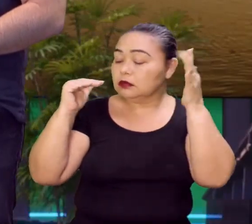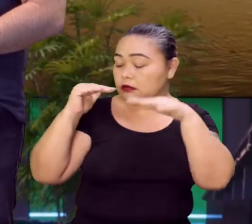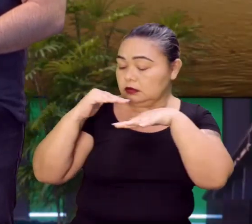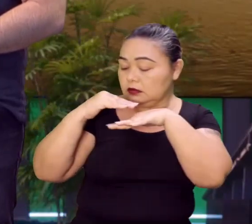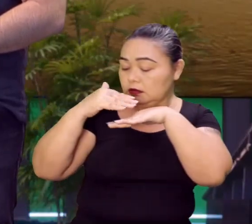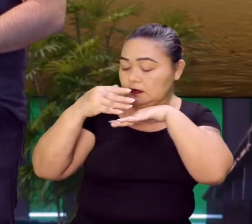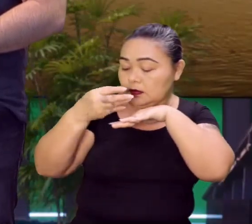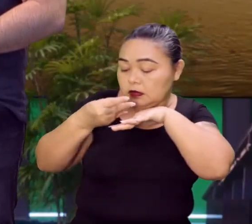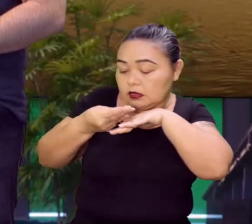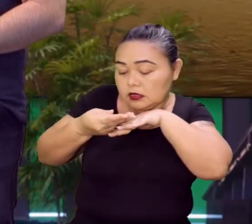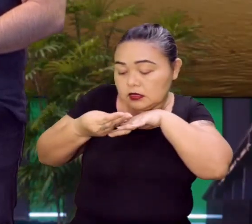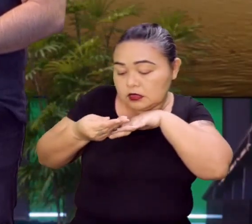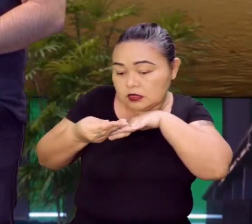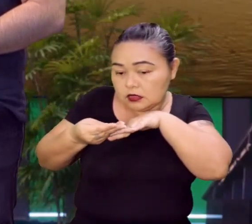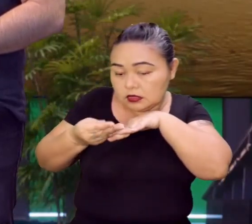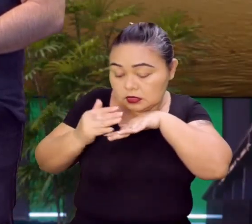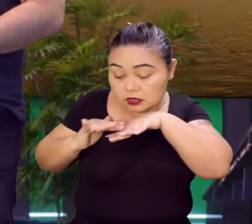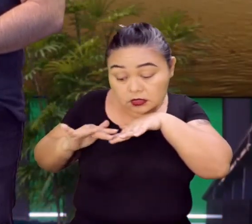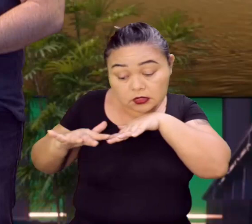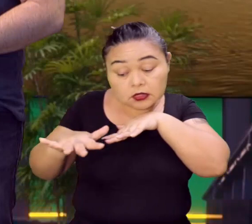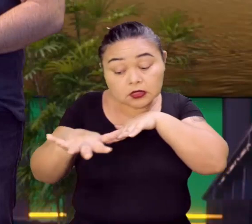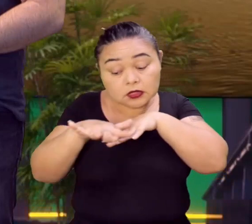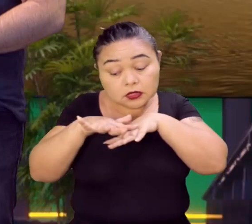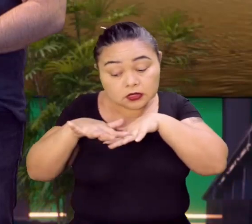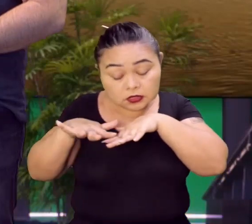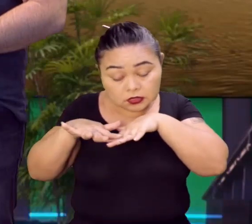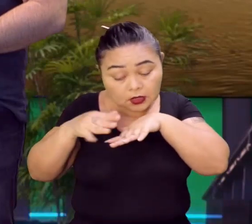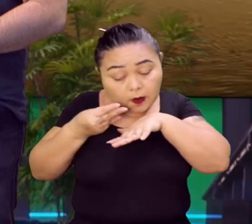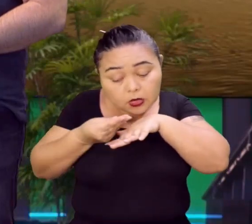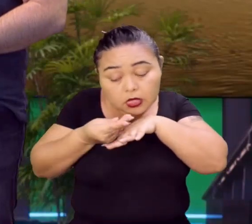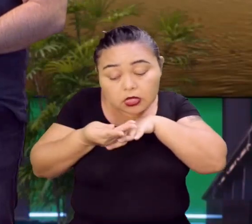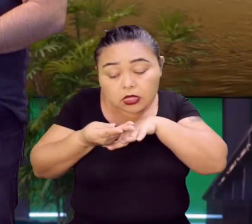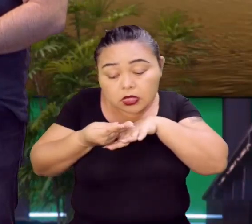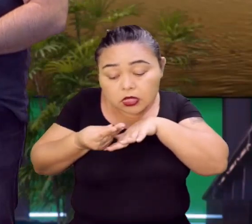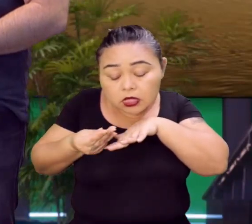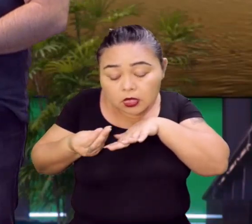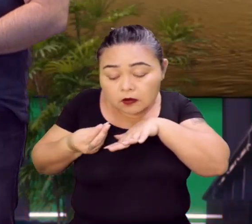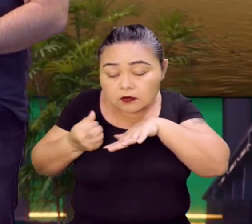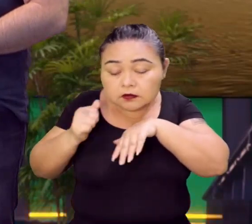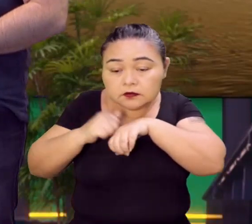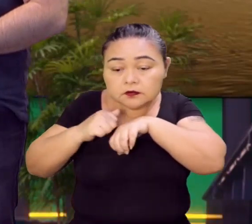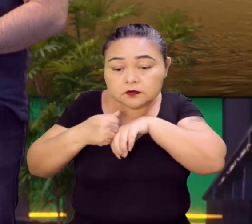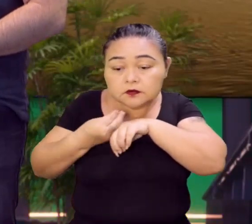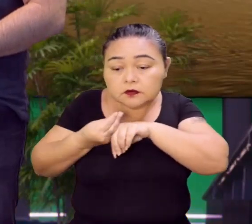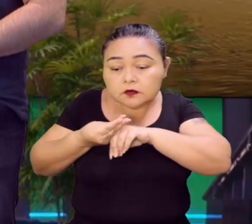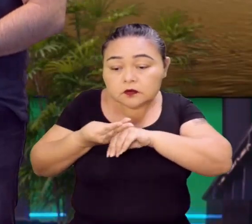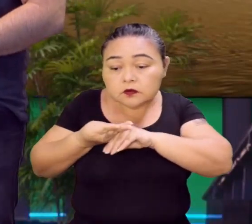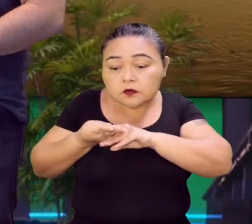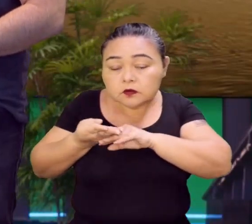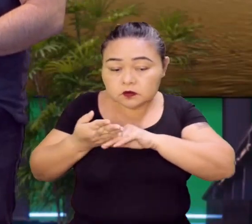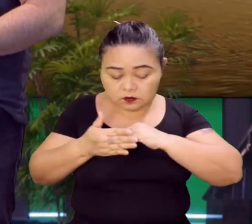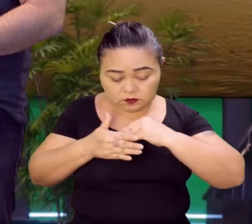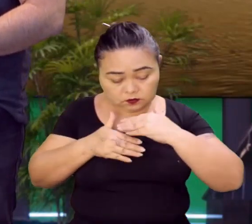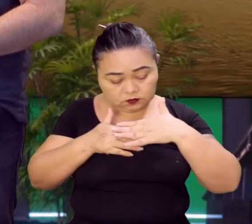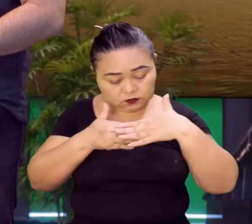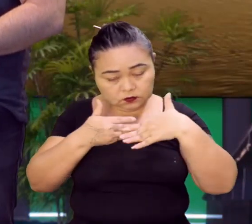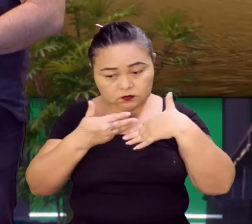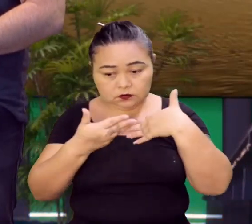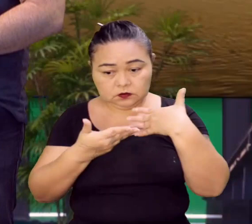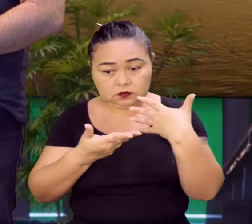desgasta e depois essa área desgastada, essa decomposição da rocha pelos